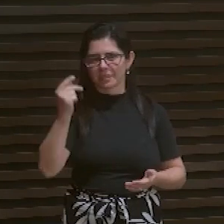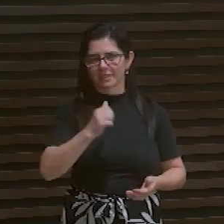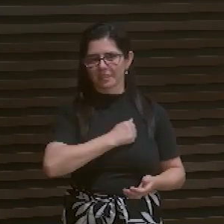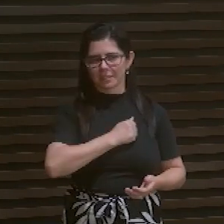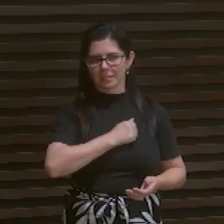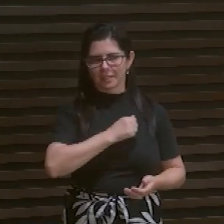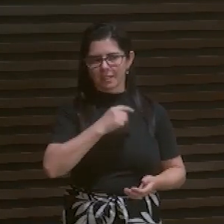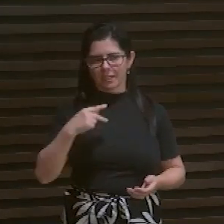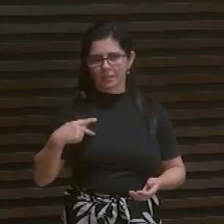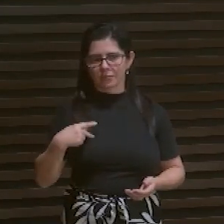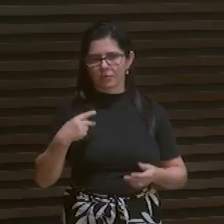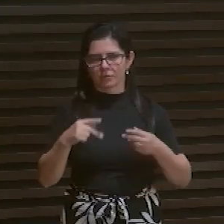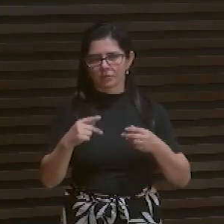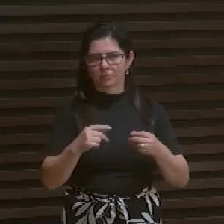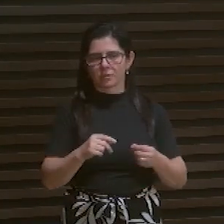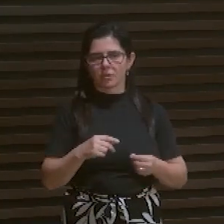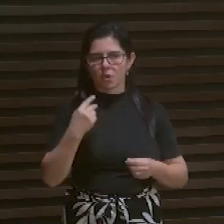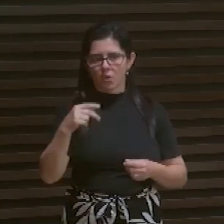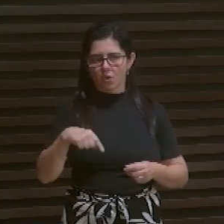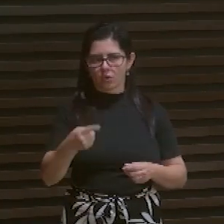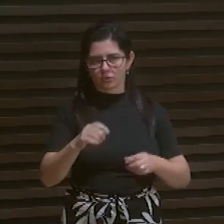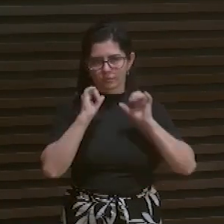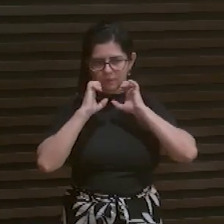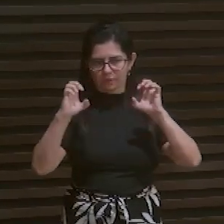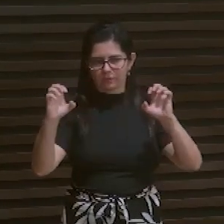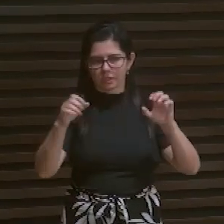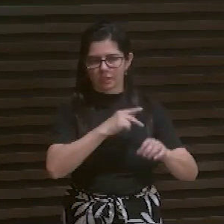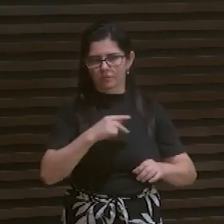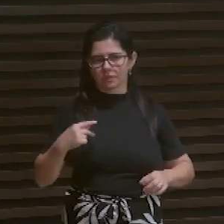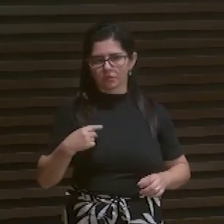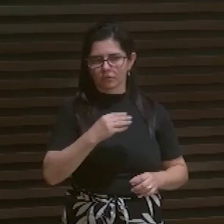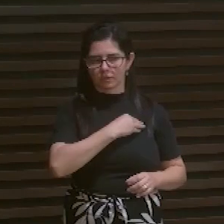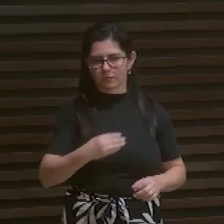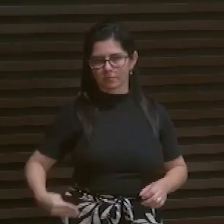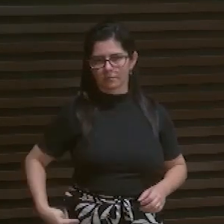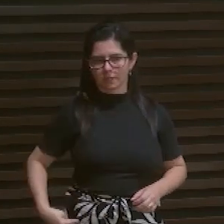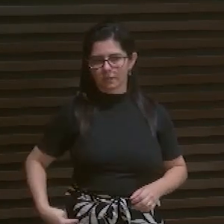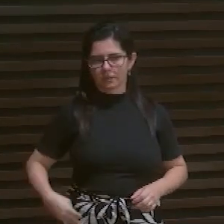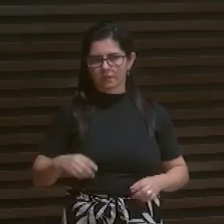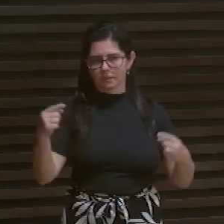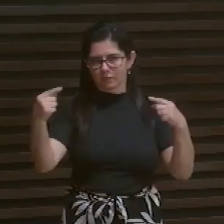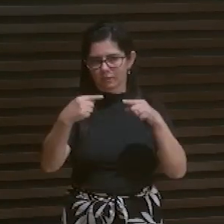para profetas, outros para evangelistas e outros para pastores e mestres, com o fim de preparar os santos para a obra do